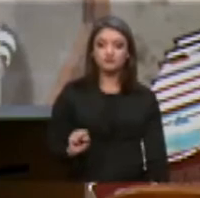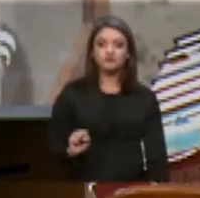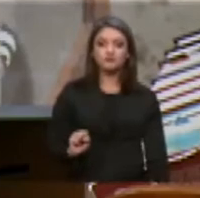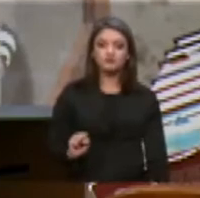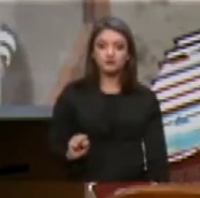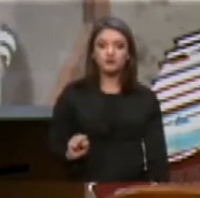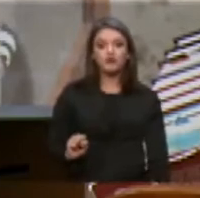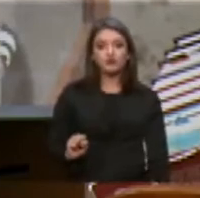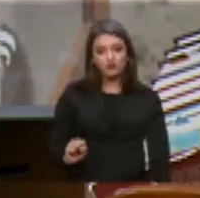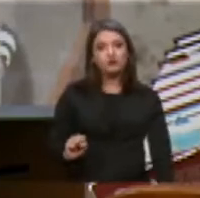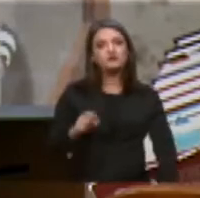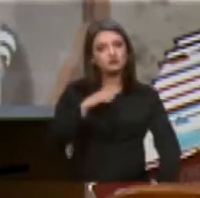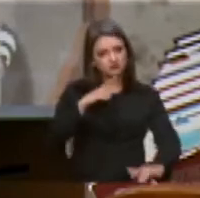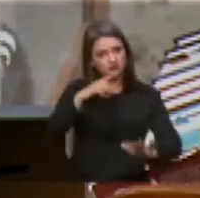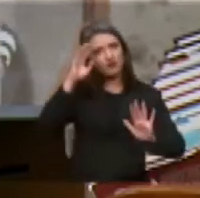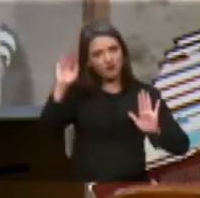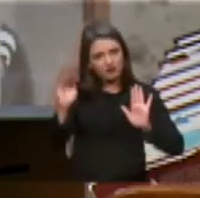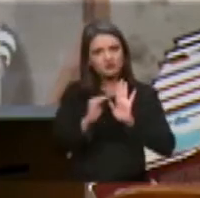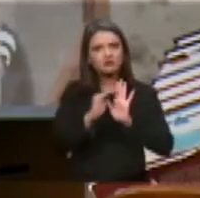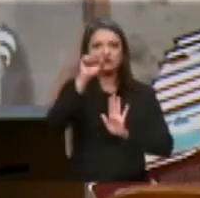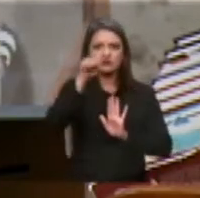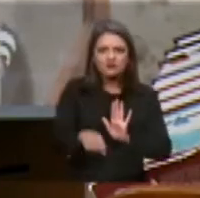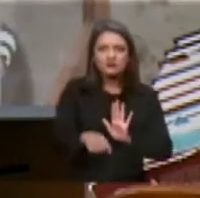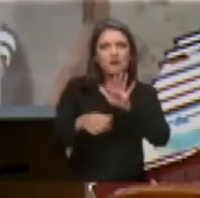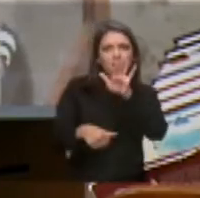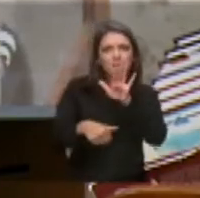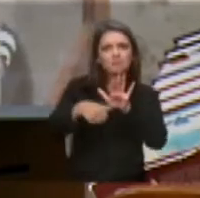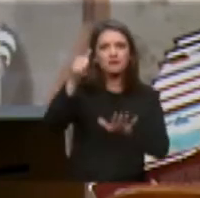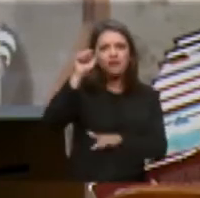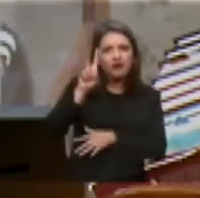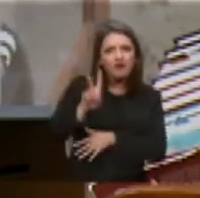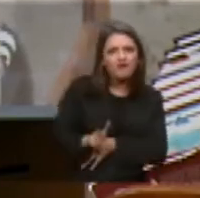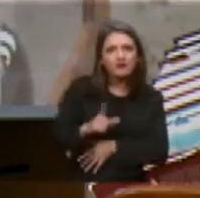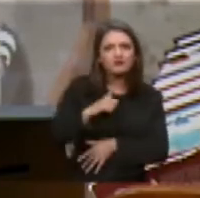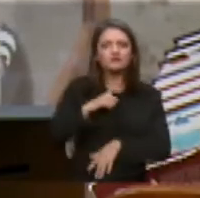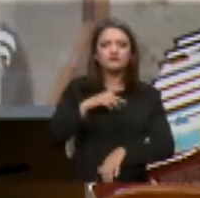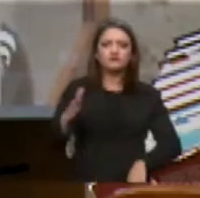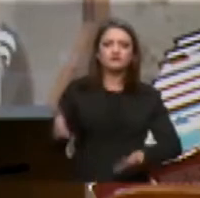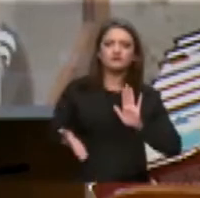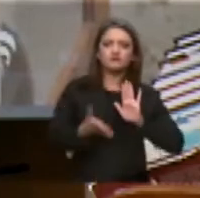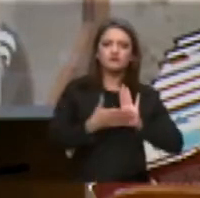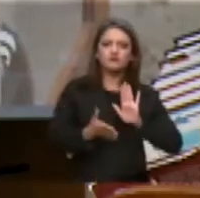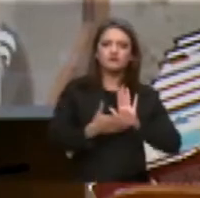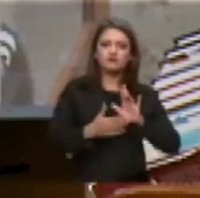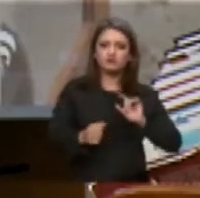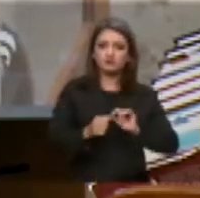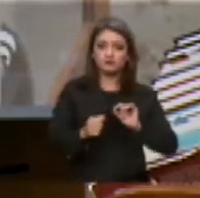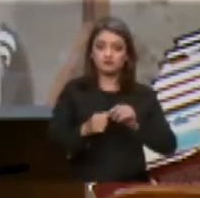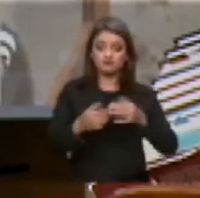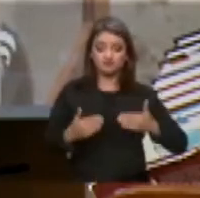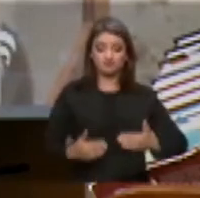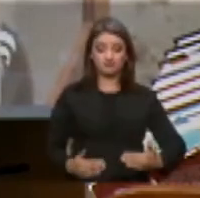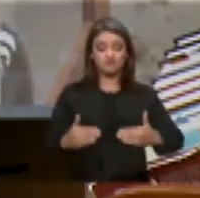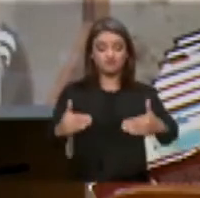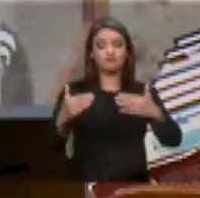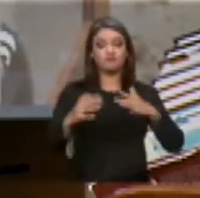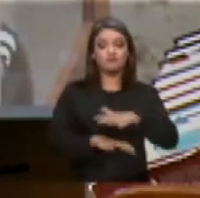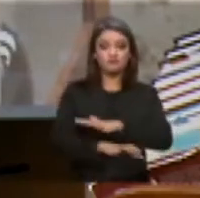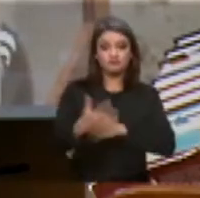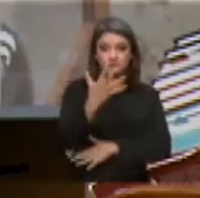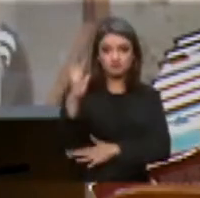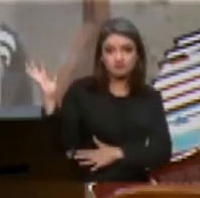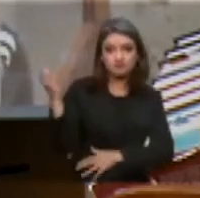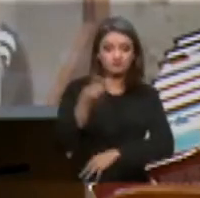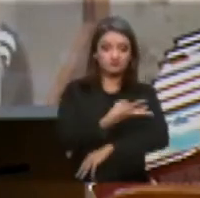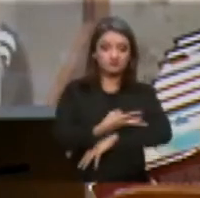consideradas e levadas a sério desde a primeira versão da proposta da resolução elaborada no Ministério do Meio Ambiente, IBAMA